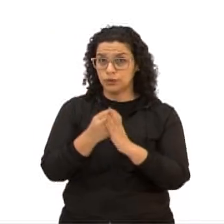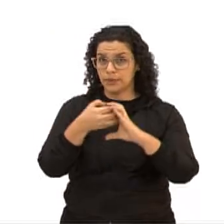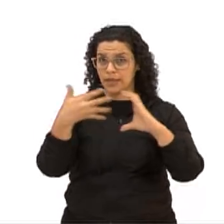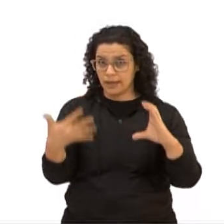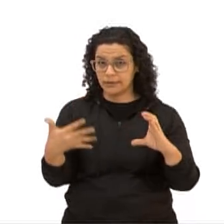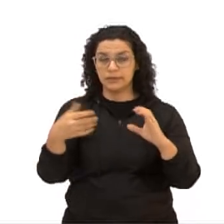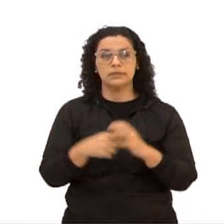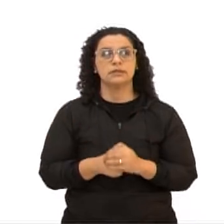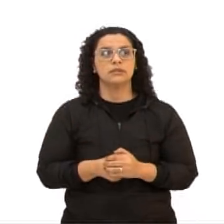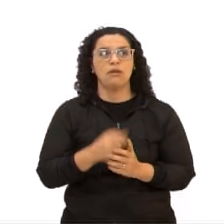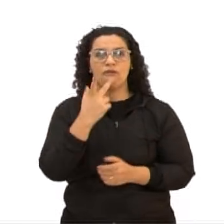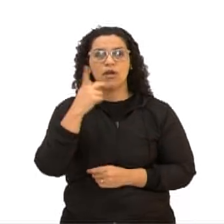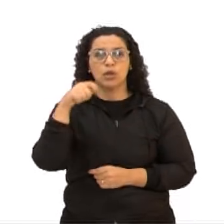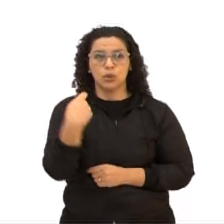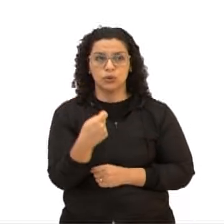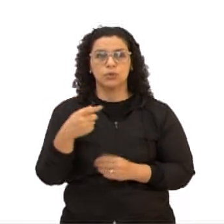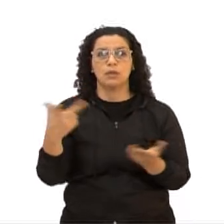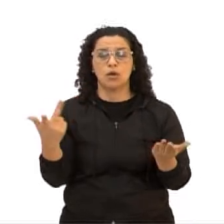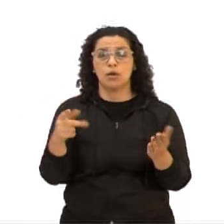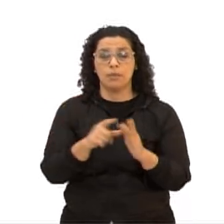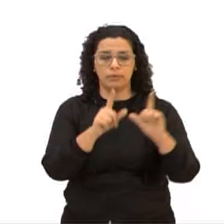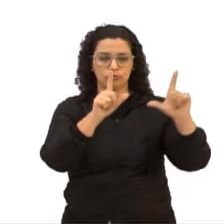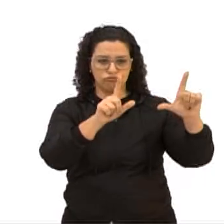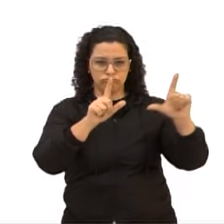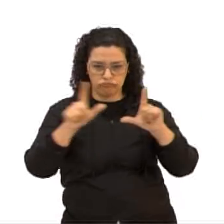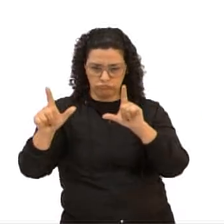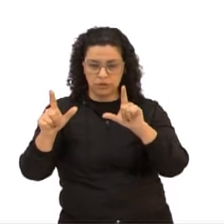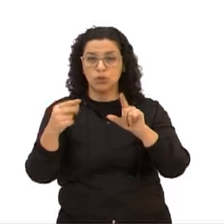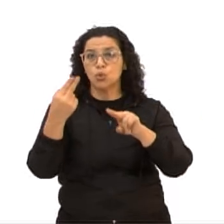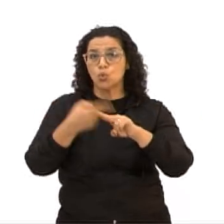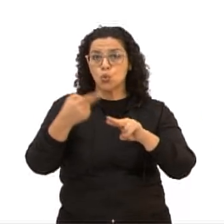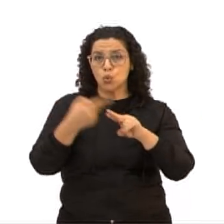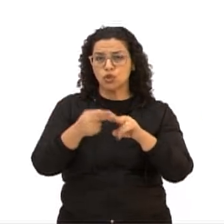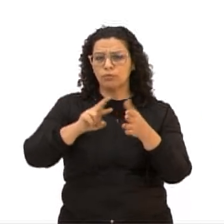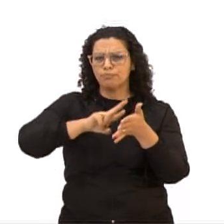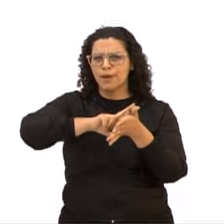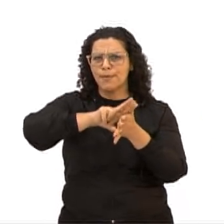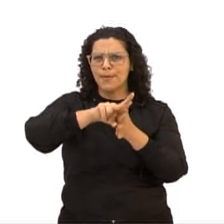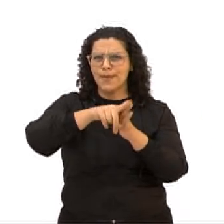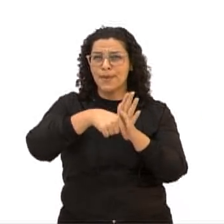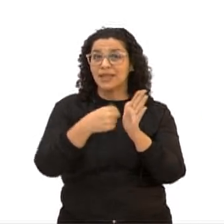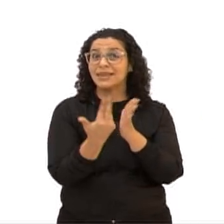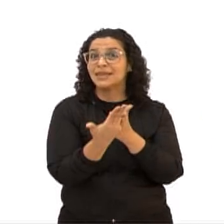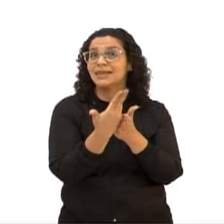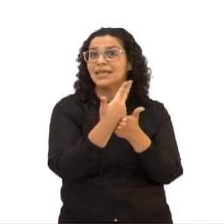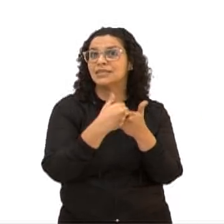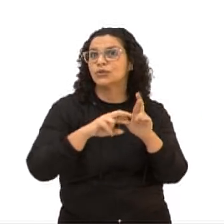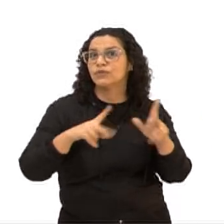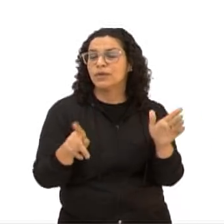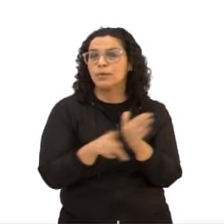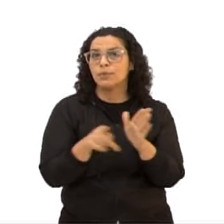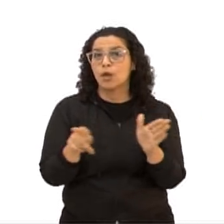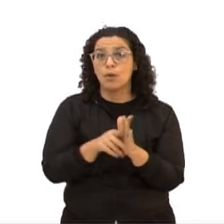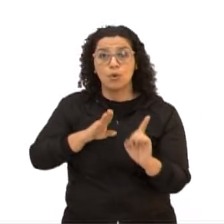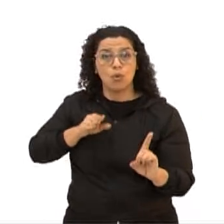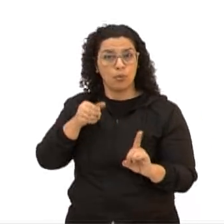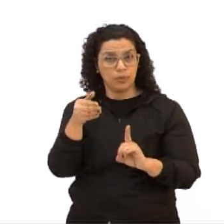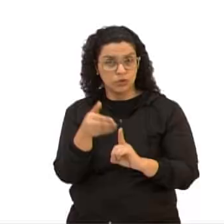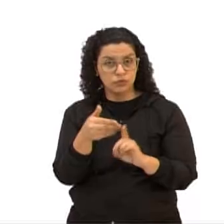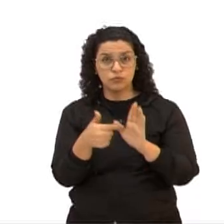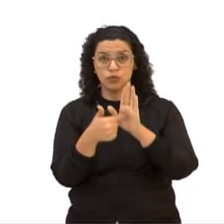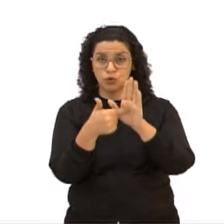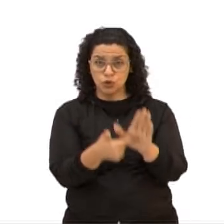aqui, as características, então, continuando. Nos quadrinhos, se utilizam diferentes recursos gráficos com a intenção